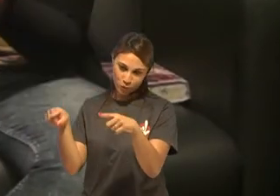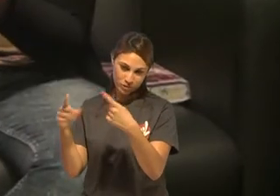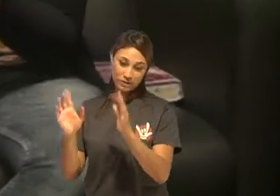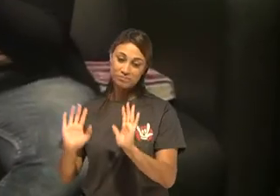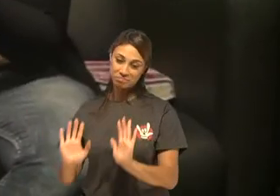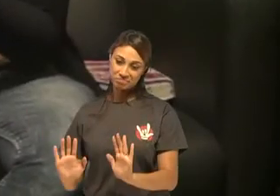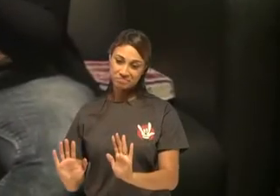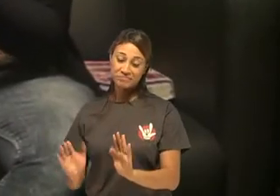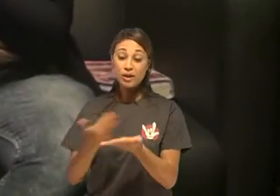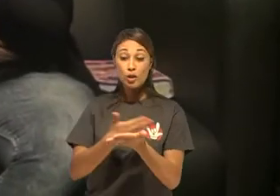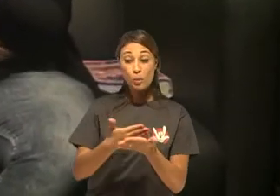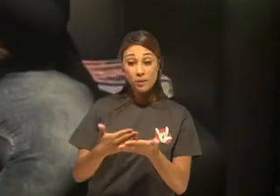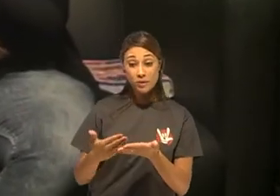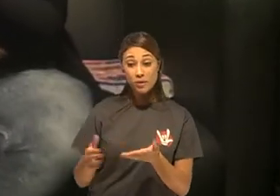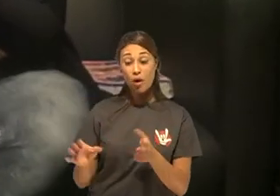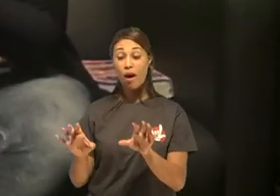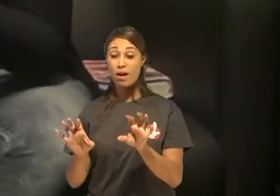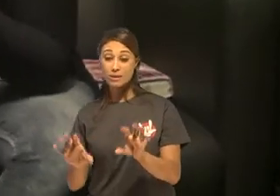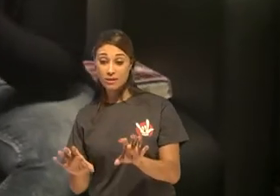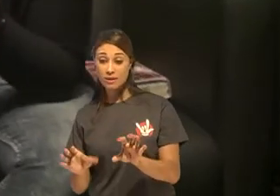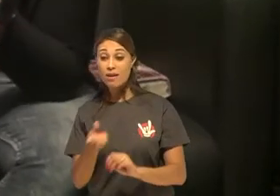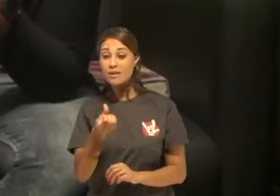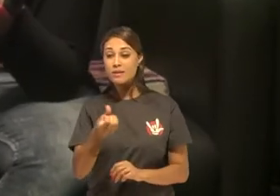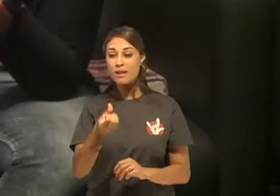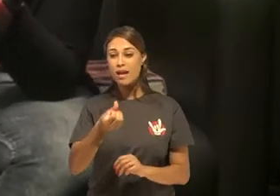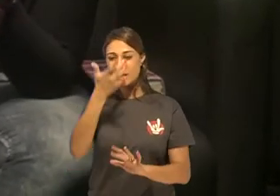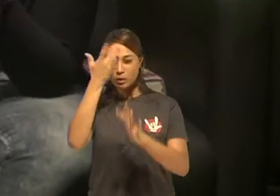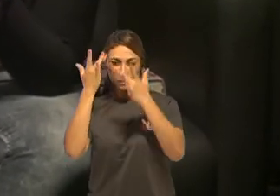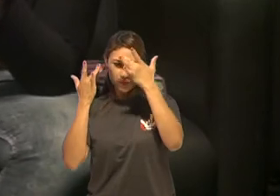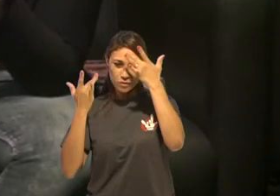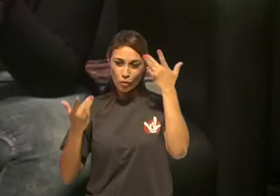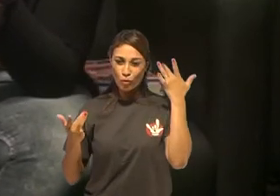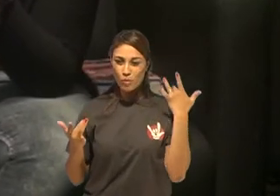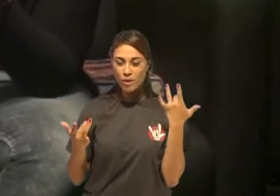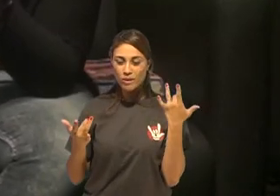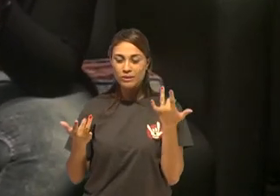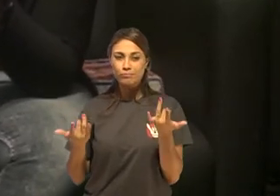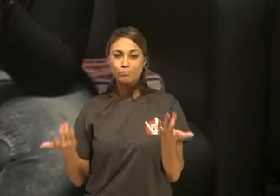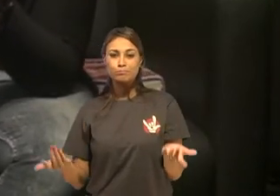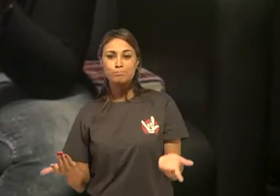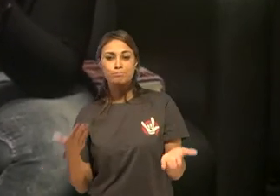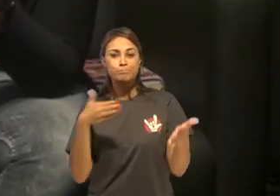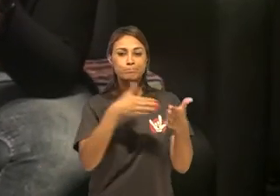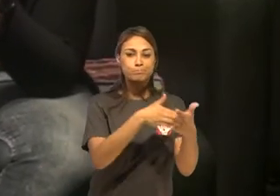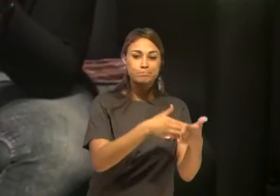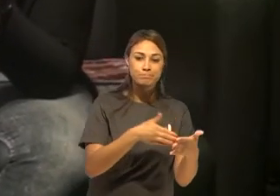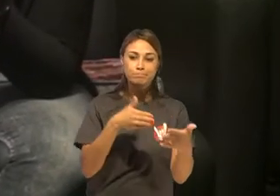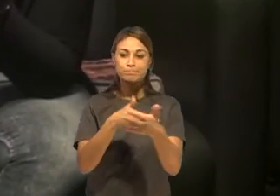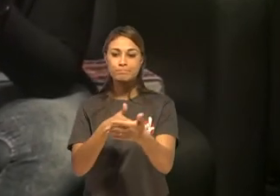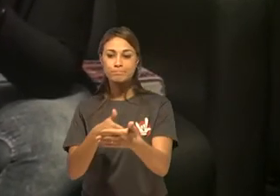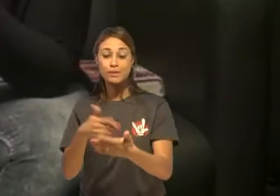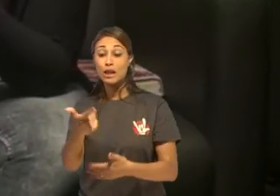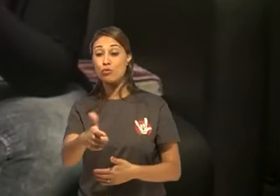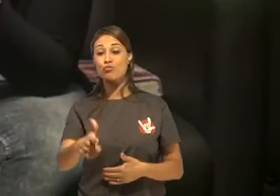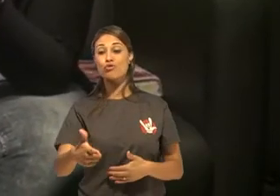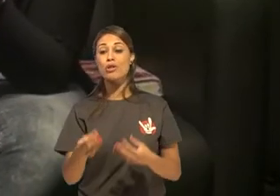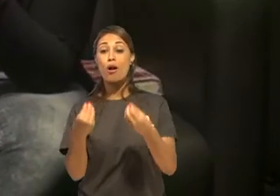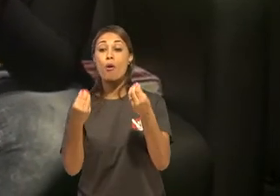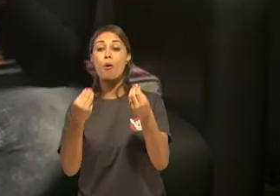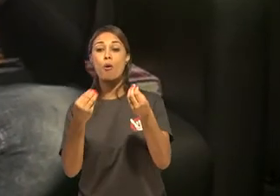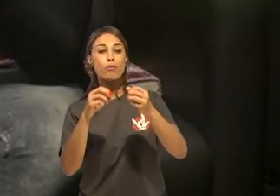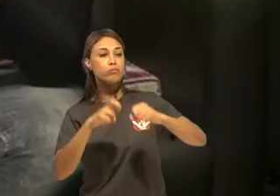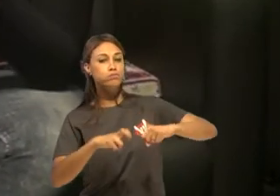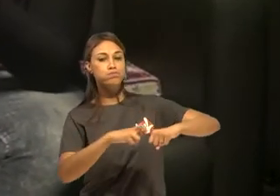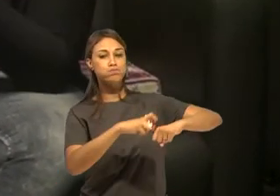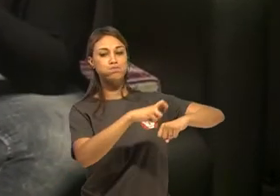pessoas paradas no meio da serra, sem condição de chegar. As pessoas iam chegar logo mais, faltava tipo 4 horas para o pessoal começar a